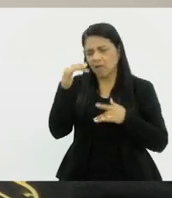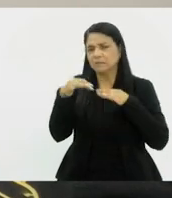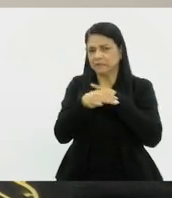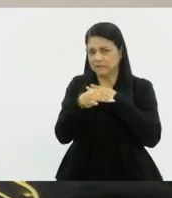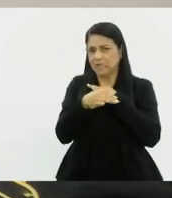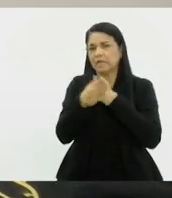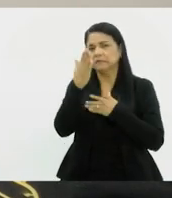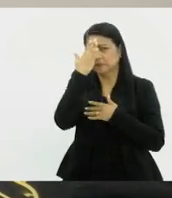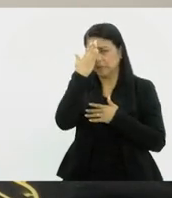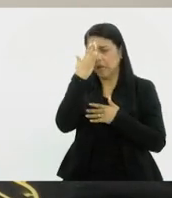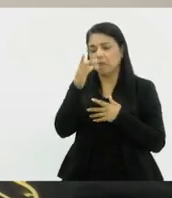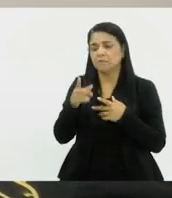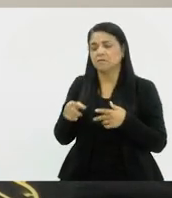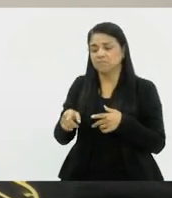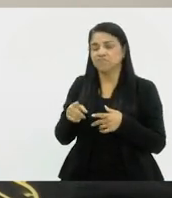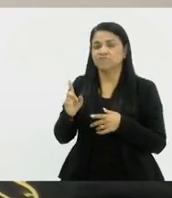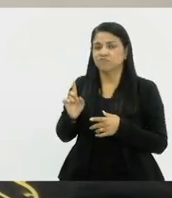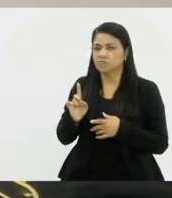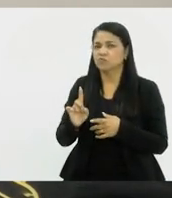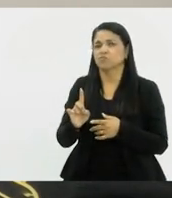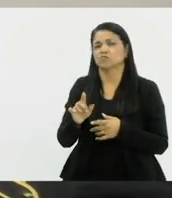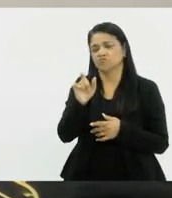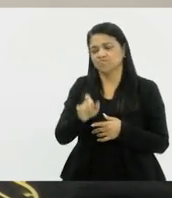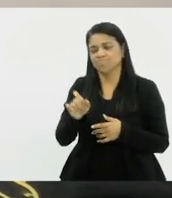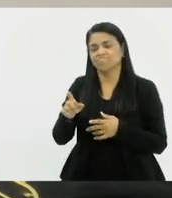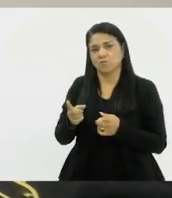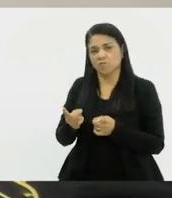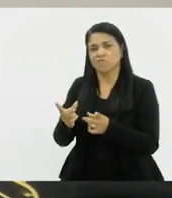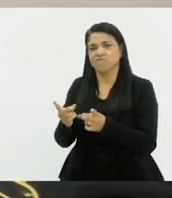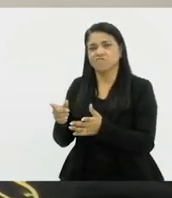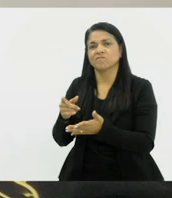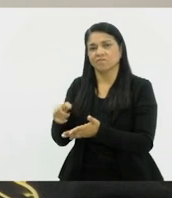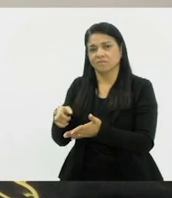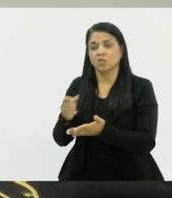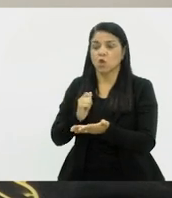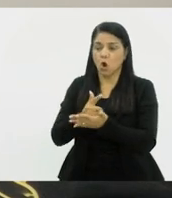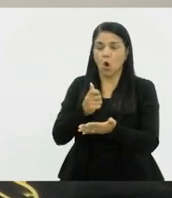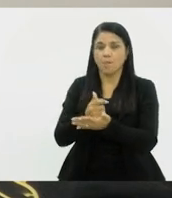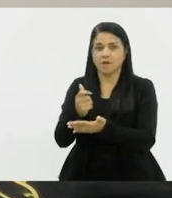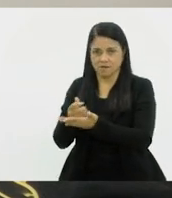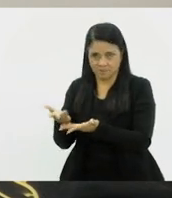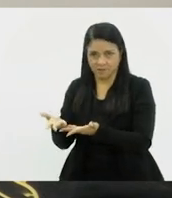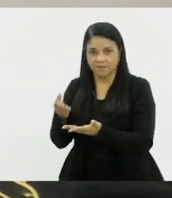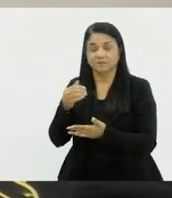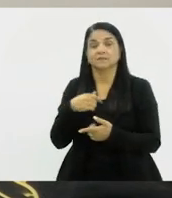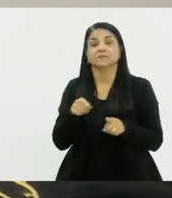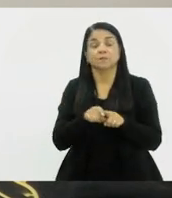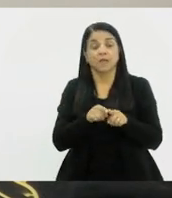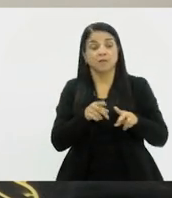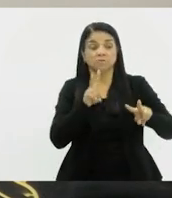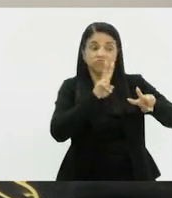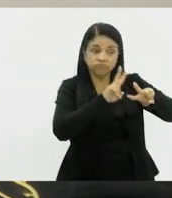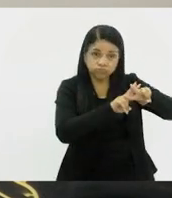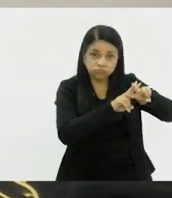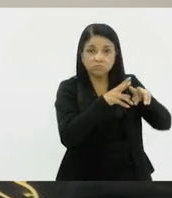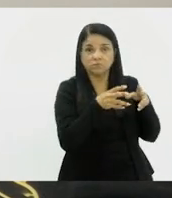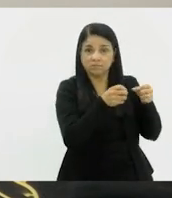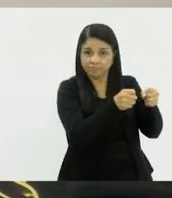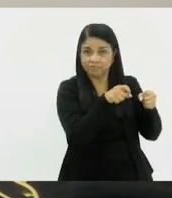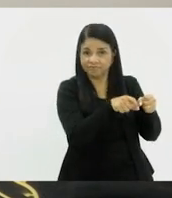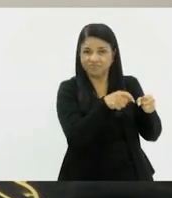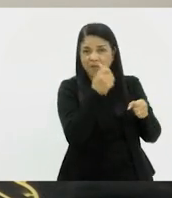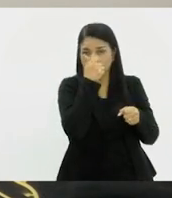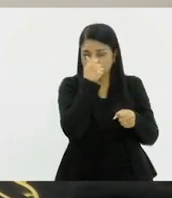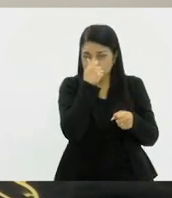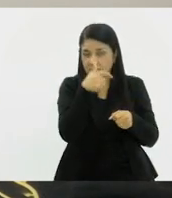consumidores boa parte deles vão ali comprar e nesse sentido a superlotação em especial Nós também mostramos com dados a superlotação